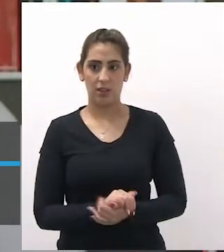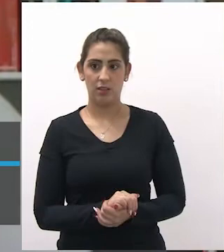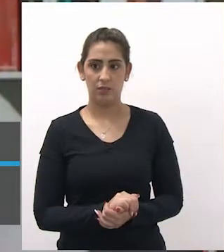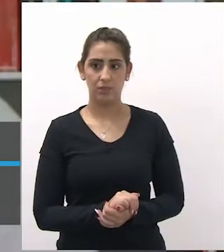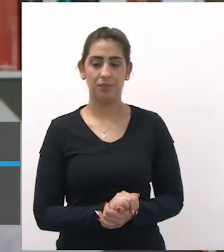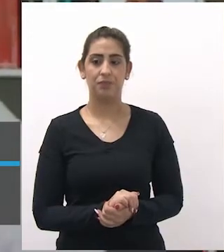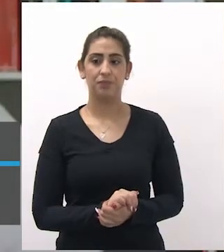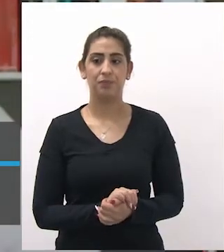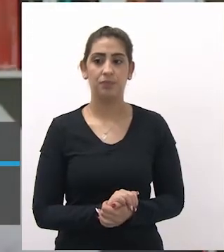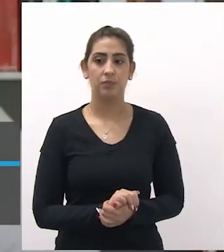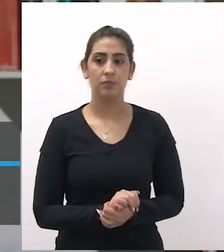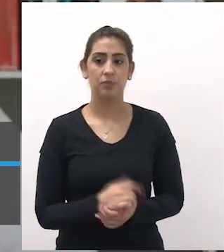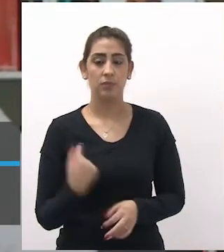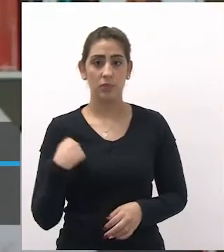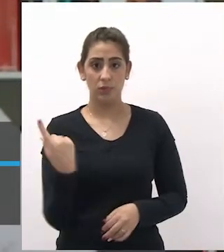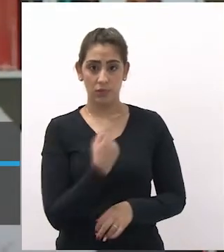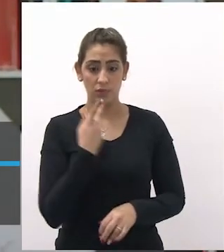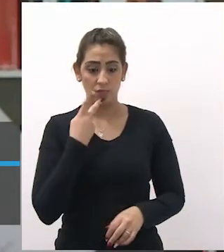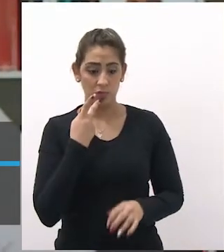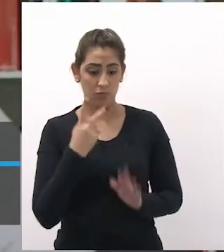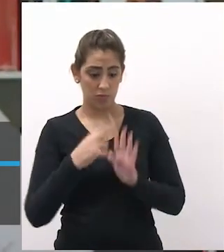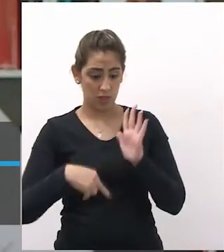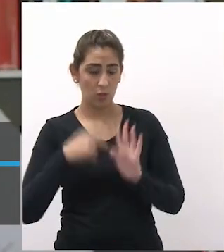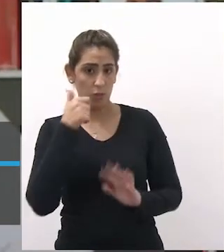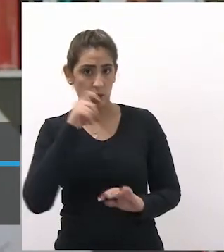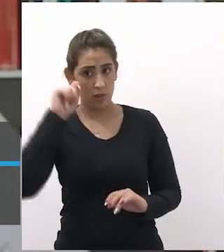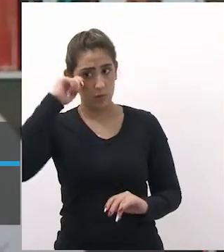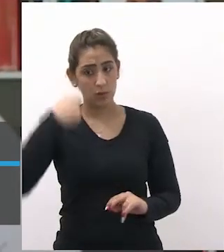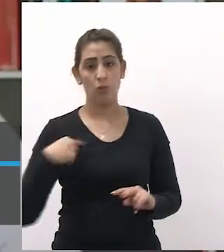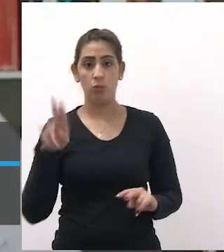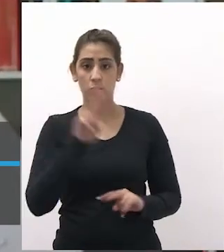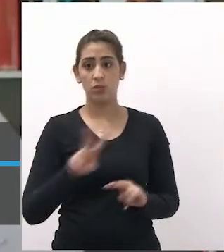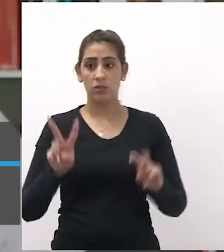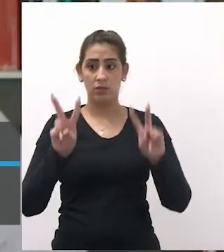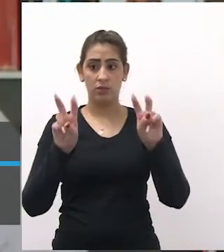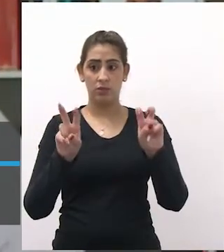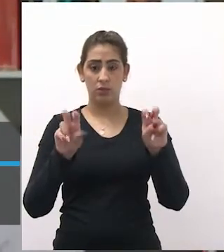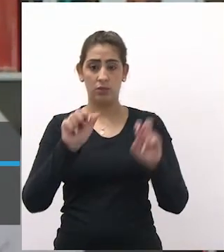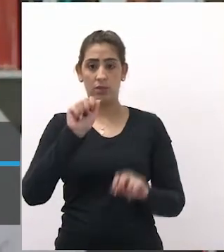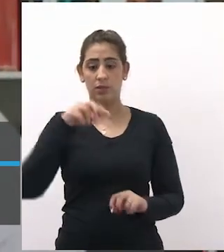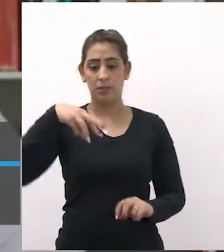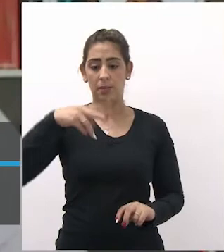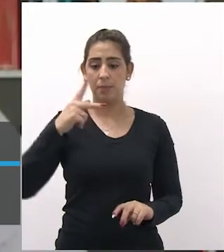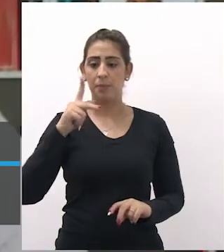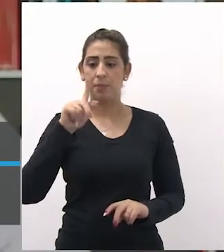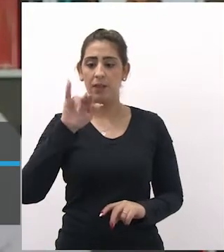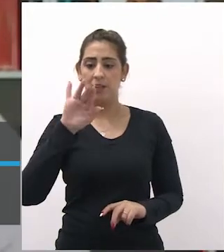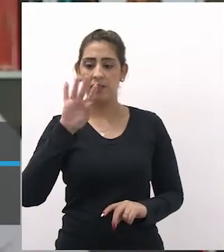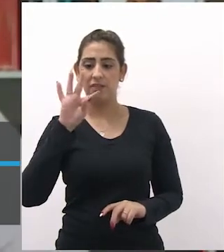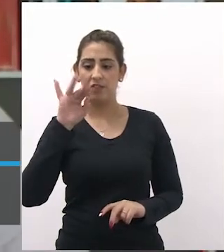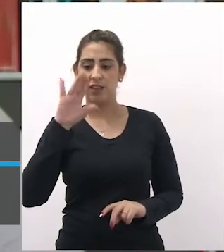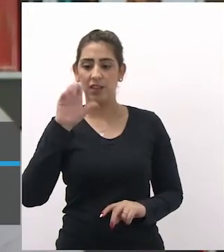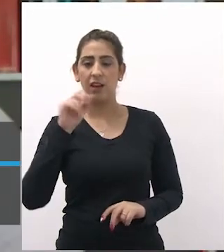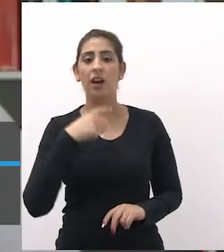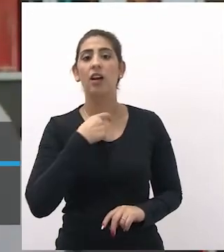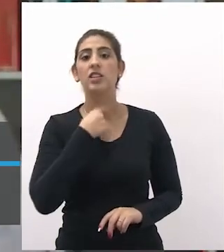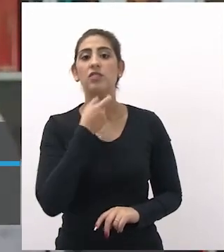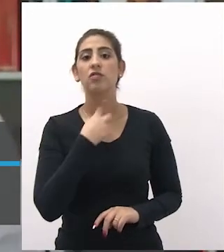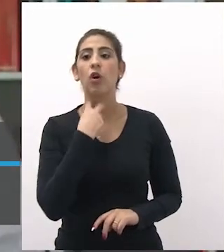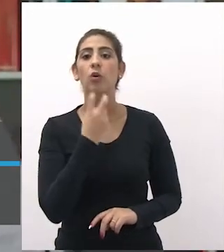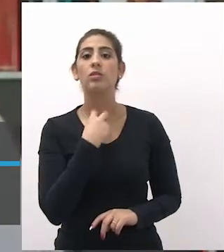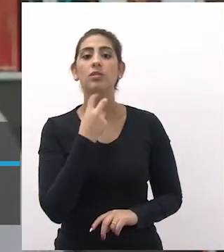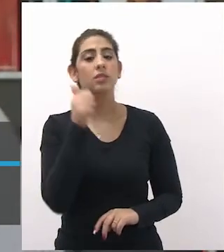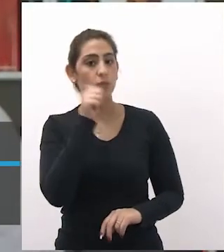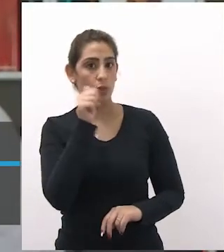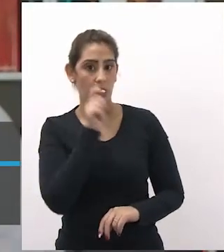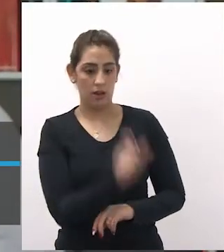Quando a gente começou a falar sobre o Lendo de Mulheres Pretas, eu usava o termo amplificar as vozes, né, das